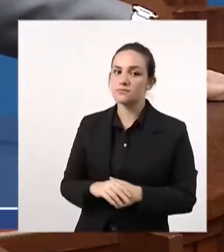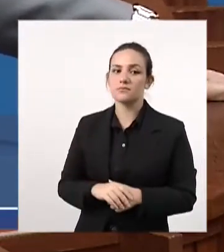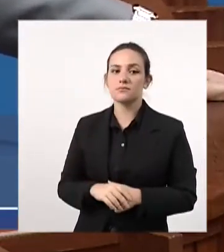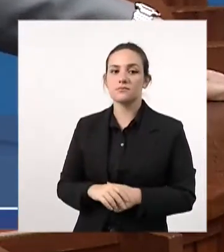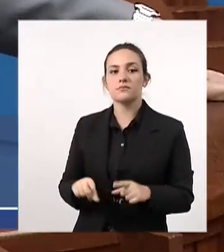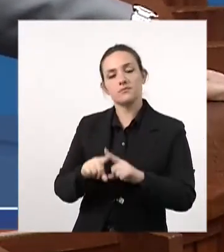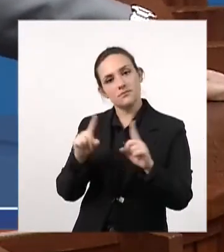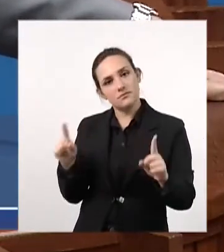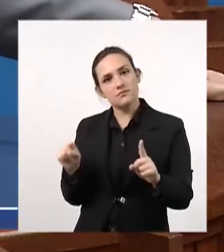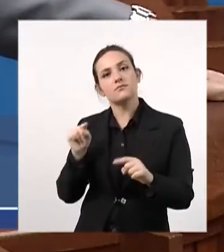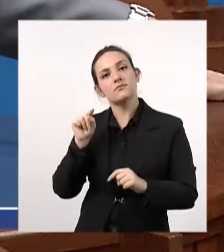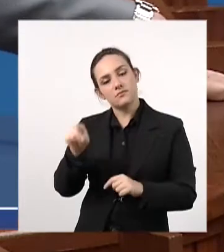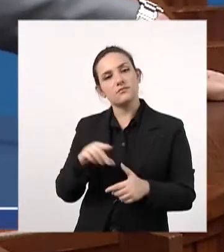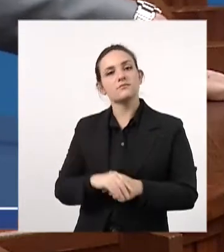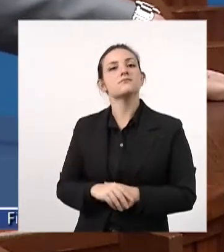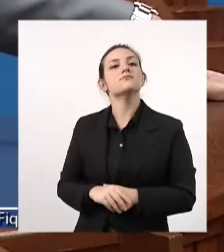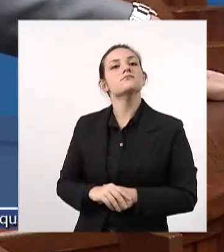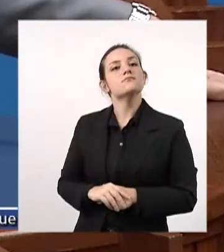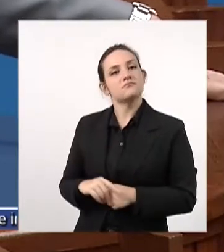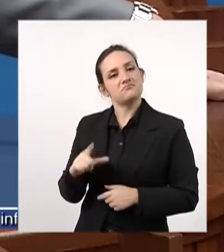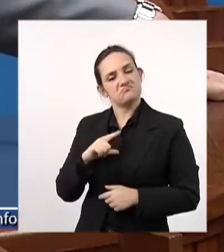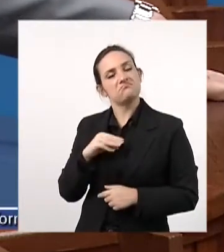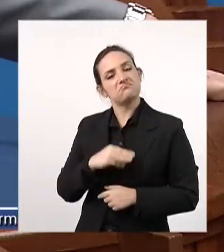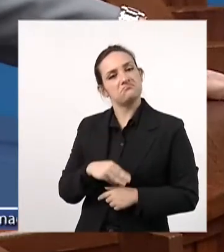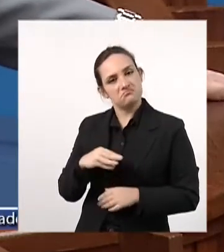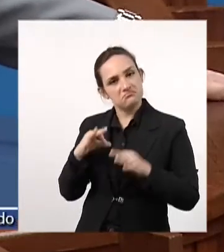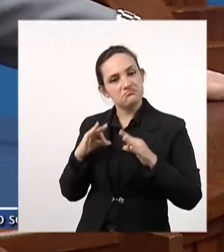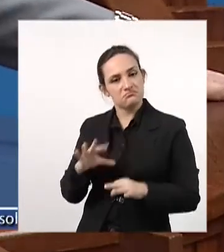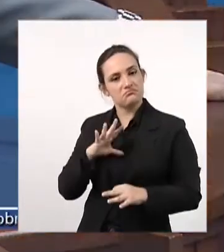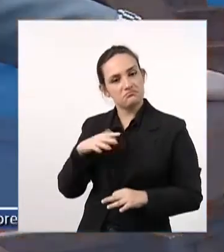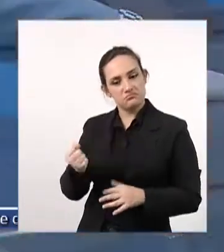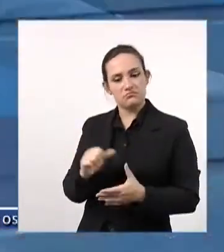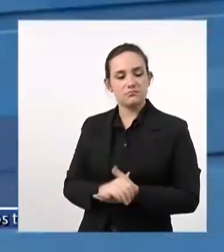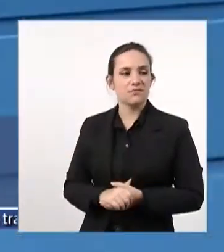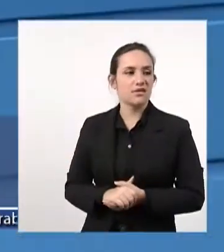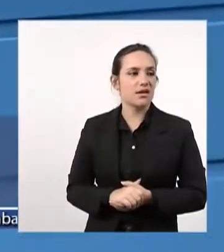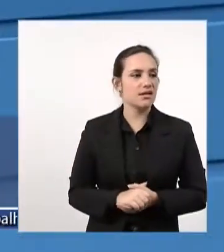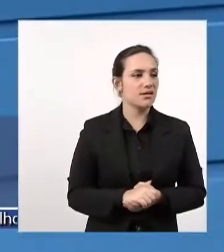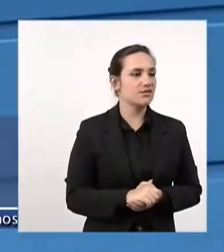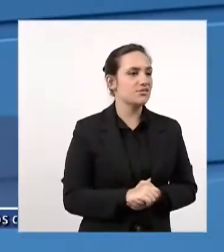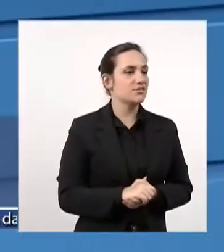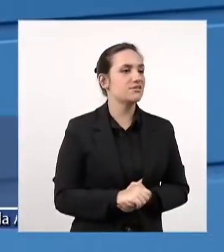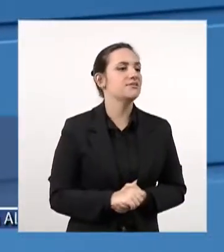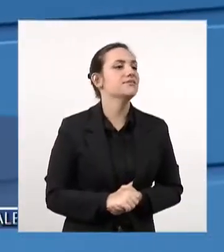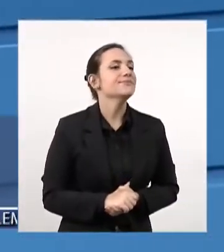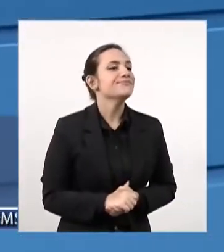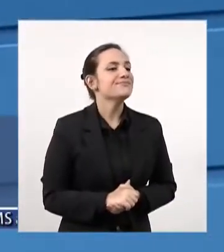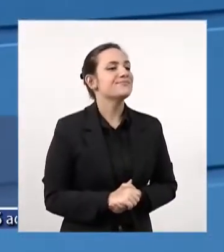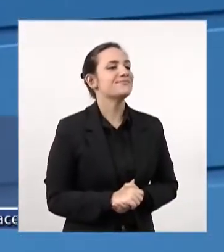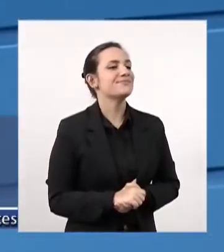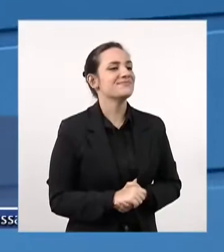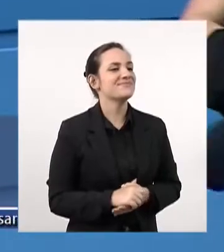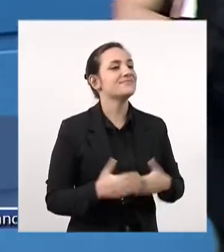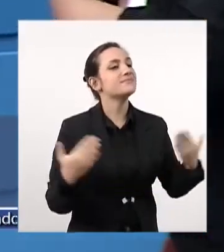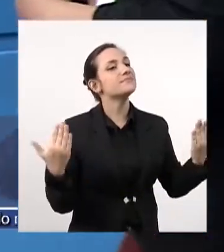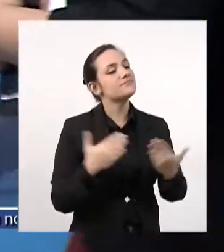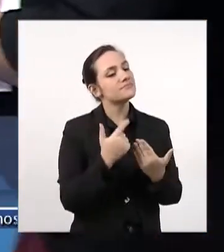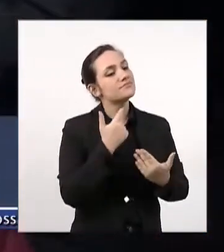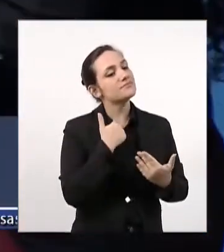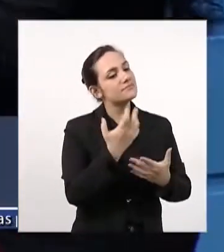mas que Vossa Excelência cumpriu com galhardia. Deputado Barbosinha, eu quero